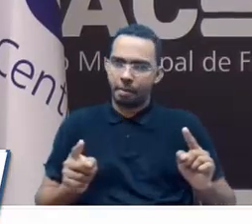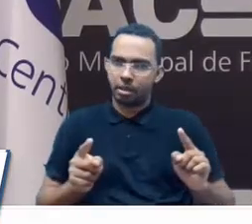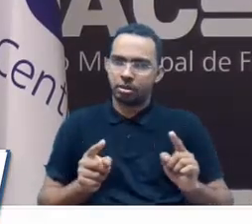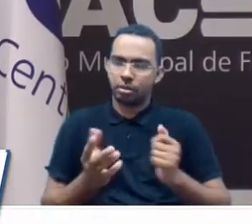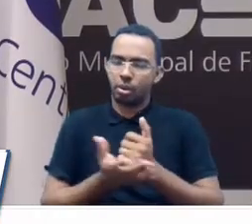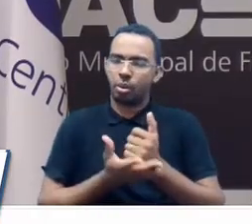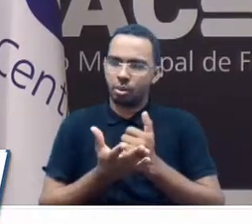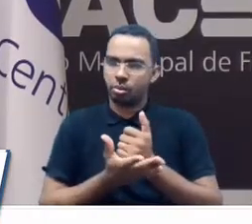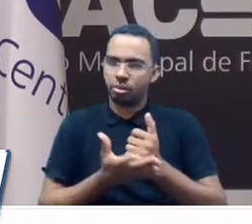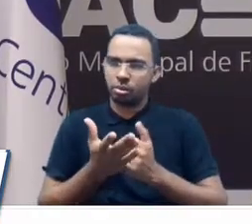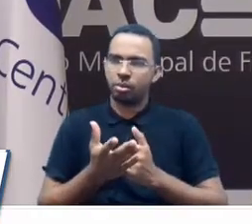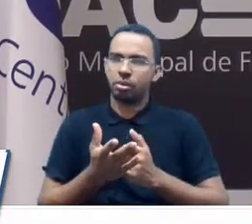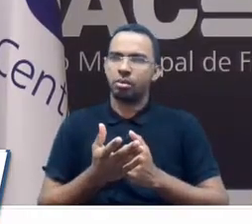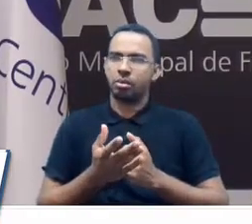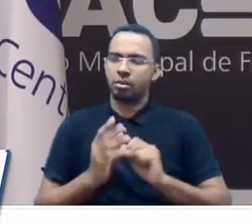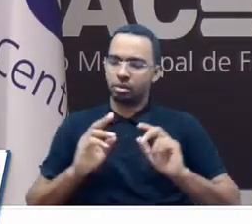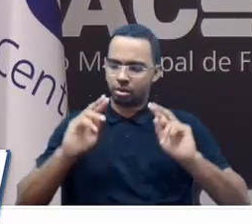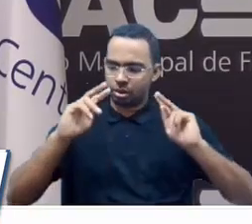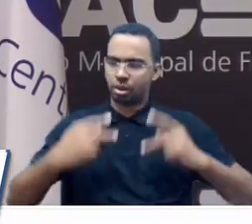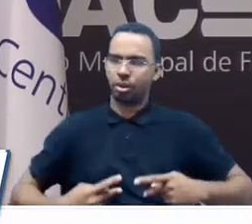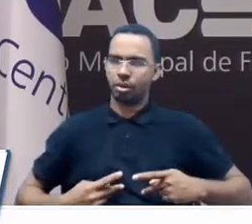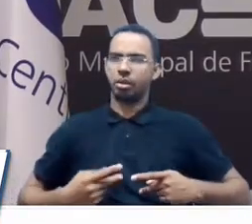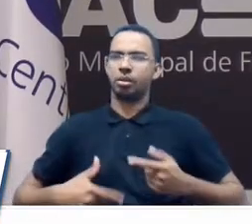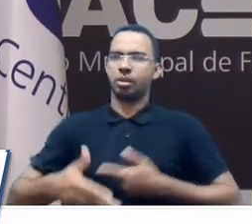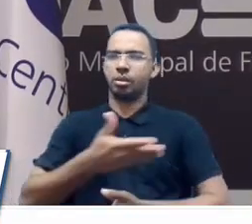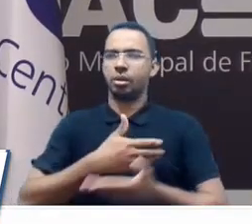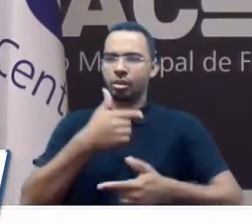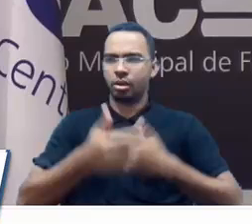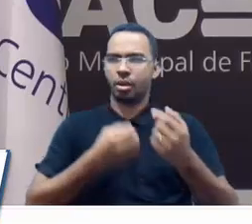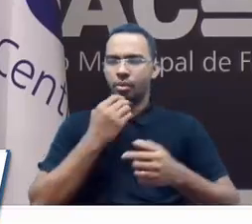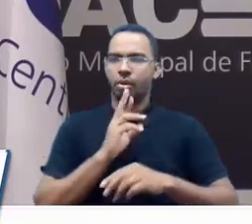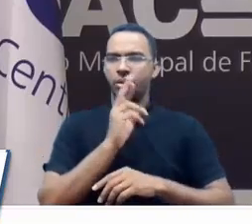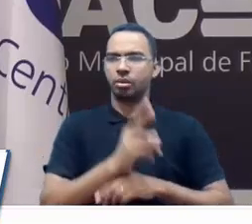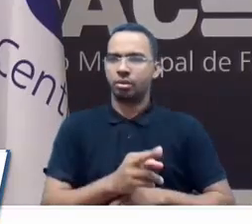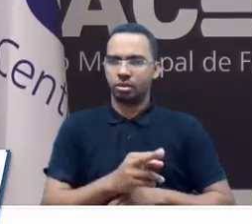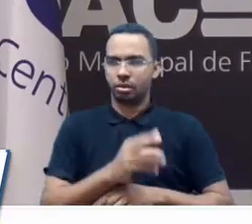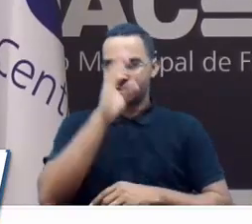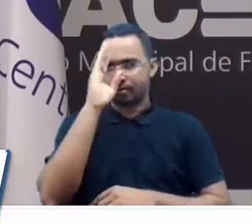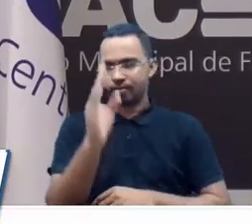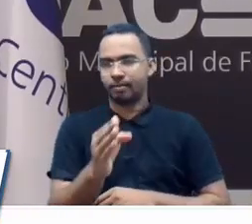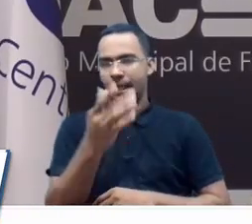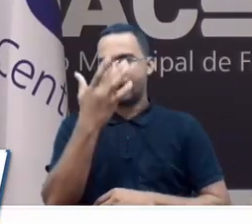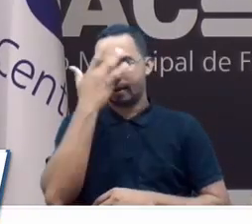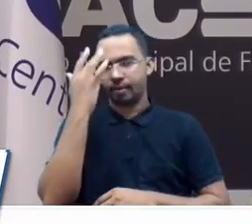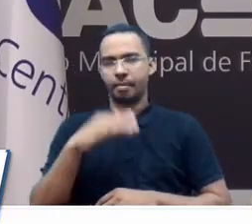de material humano para a gente trabalhar e entregar um bom resultado, principalmente para aqueles que mais